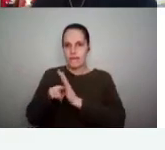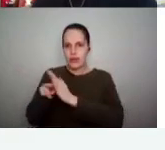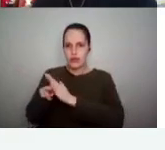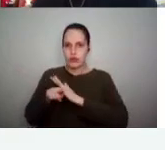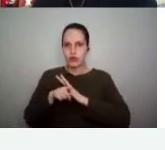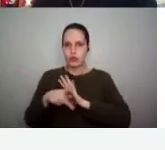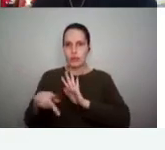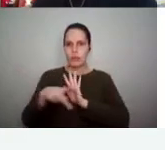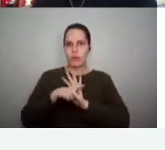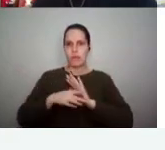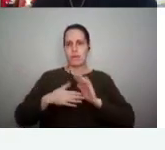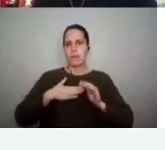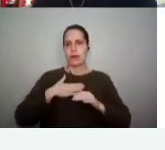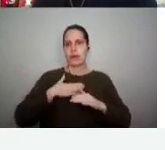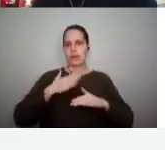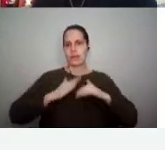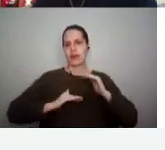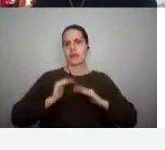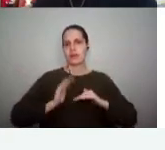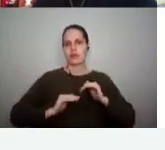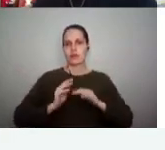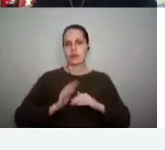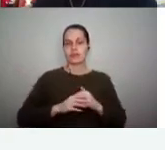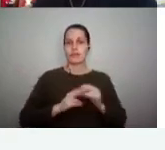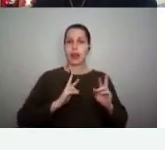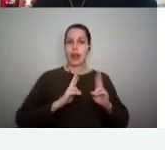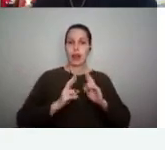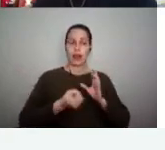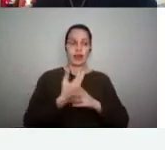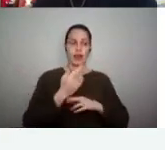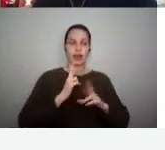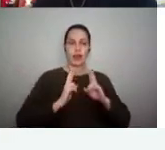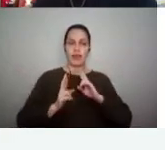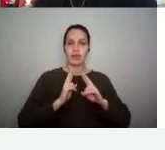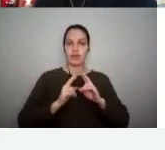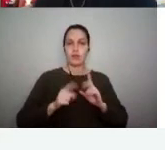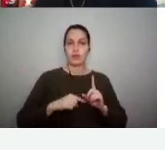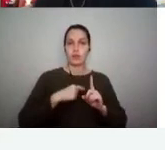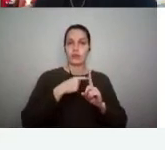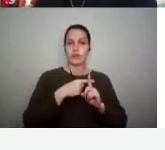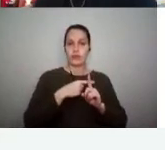Isso leva a uma relação positiva também entre os professores e os alunos, né, porque,